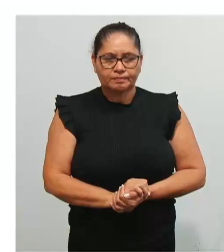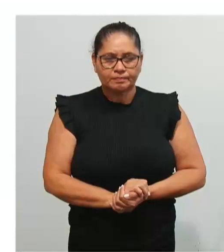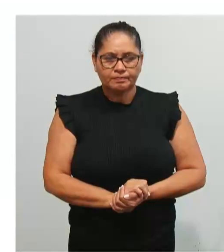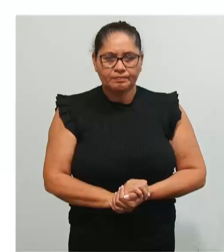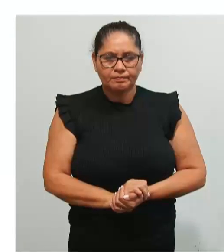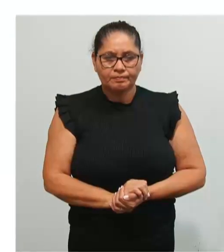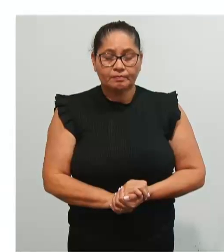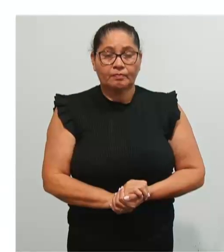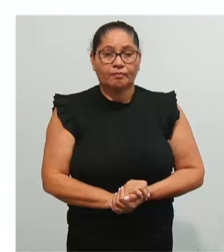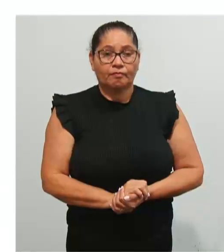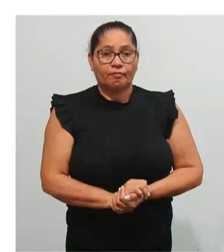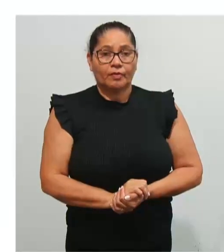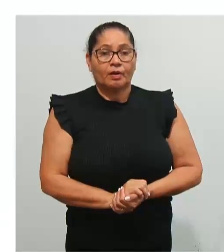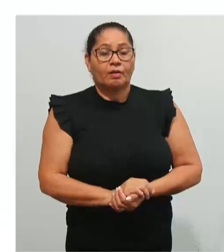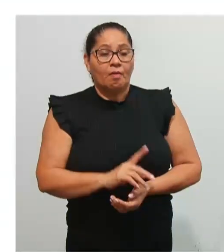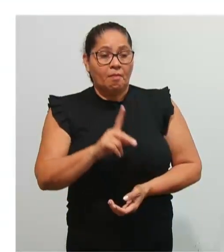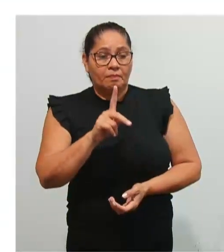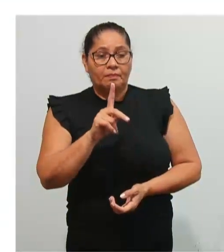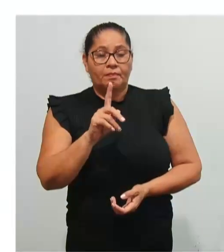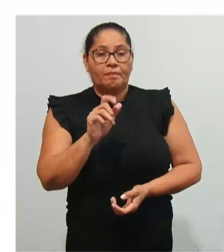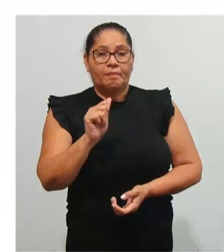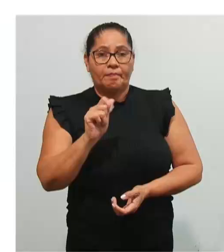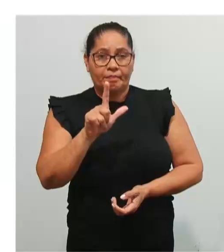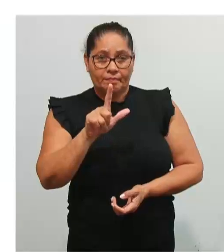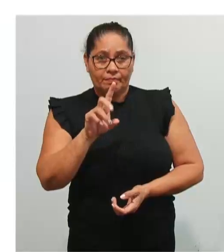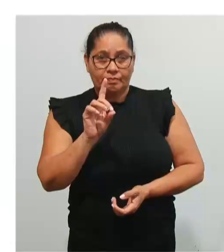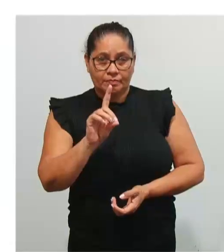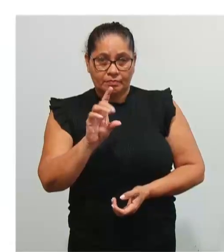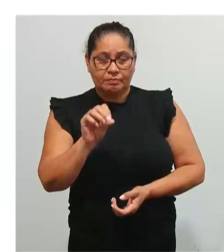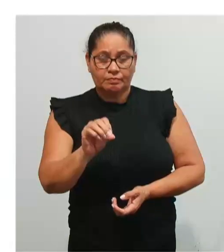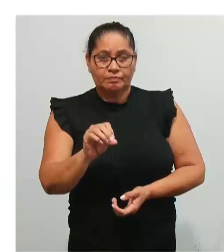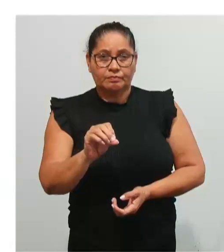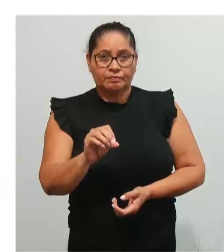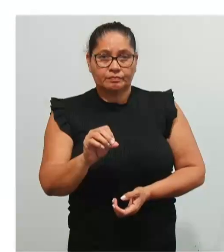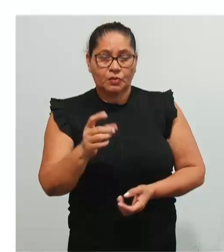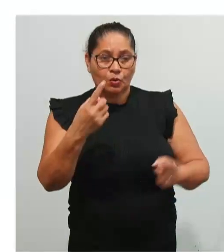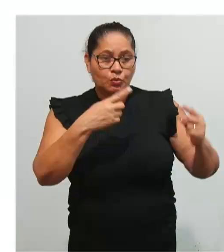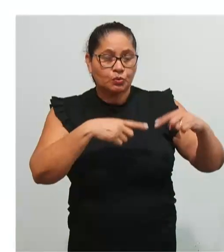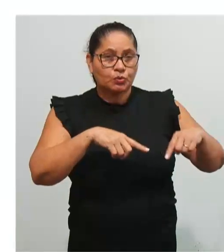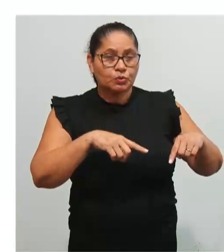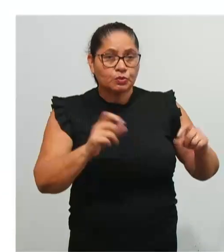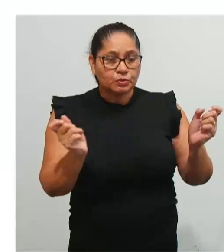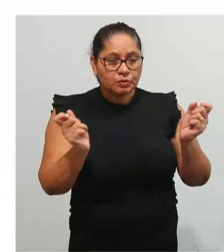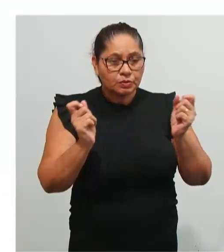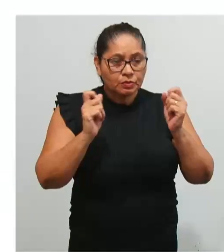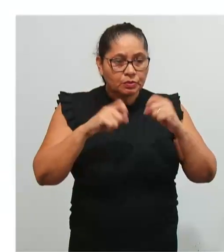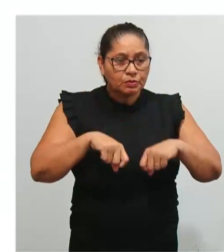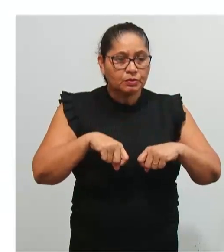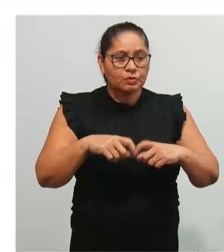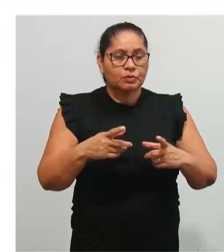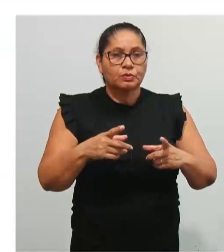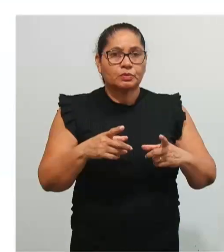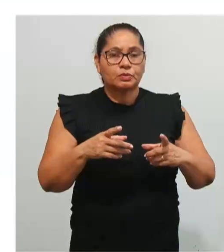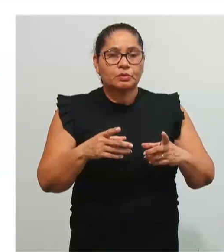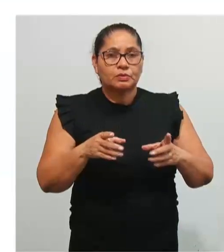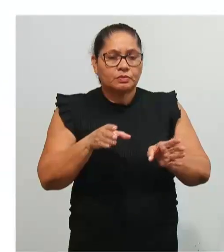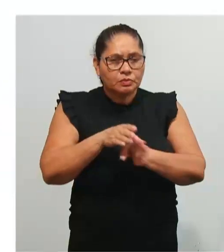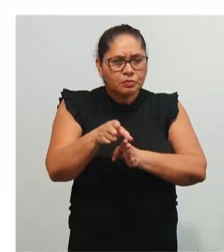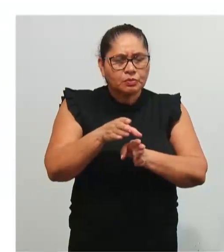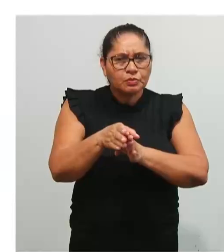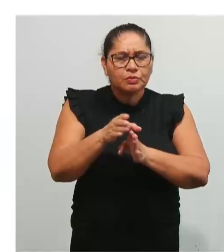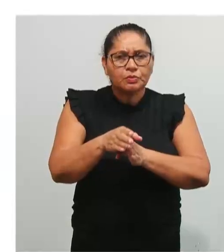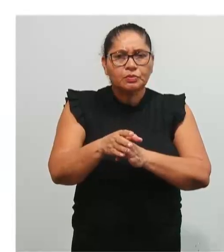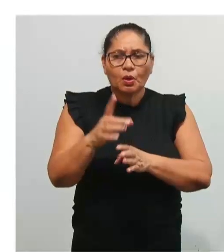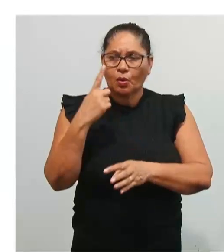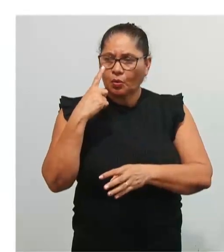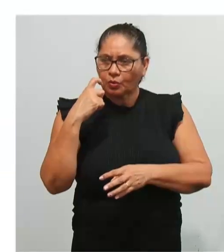Nós temos então que, para Paludo, o desafio da governabilidade consiste em conciliar os muitos interesses